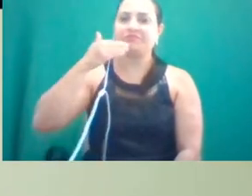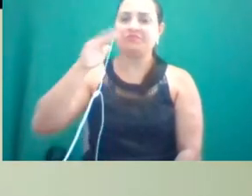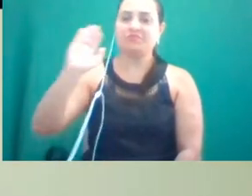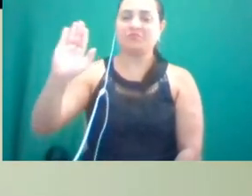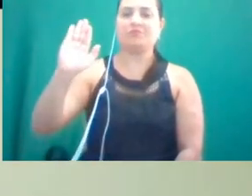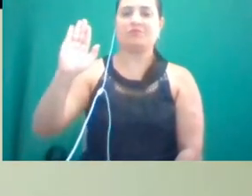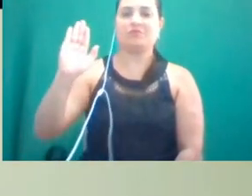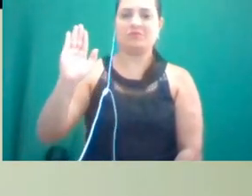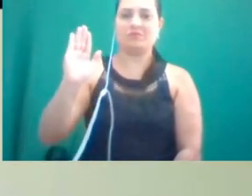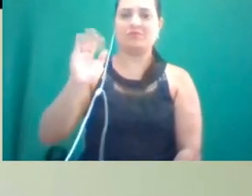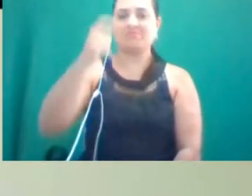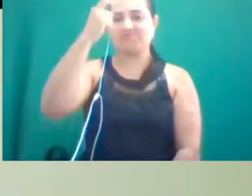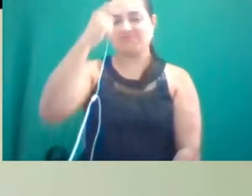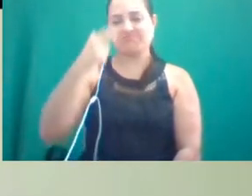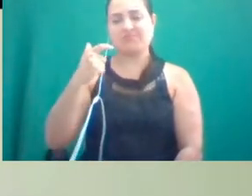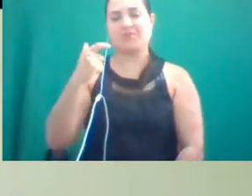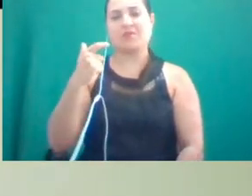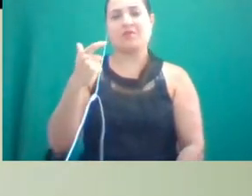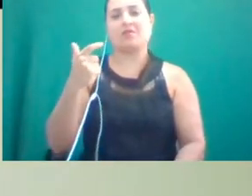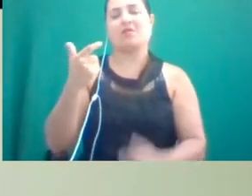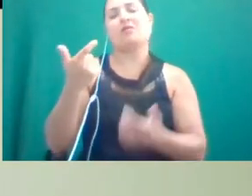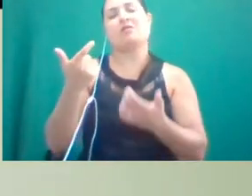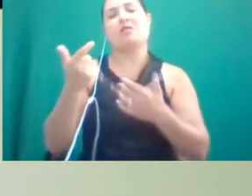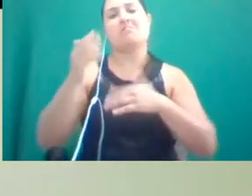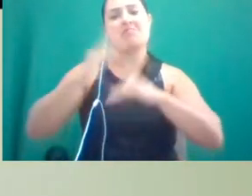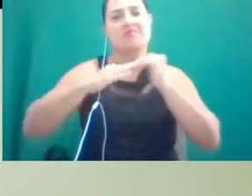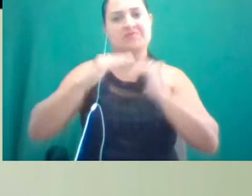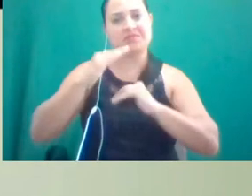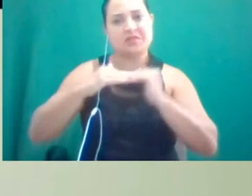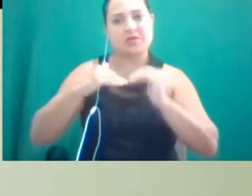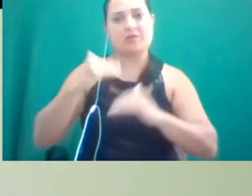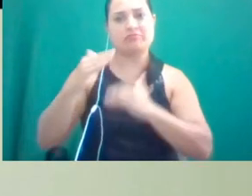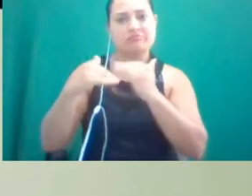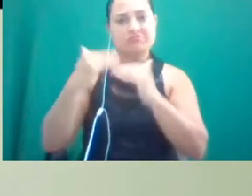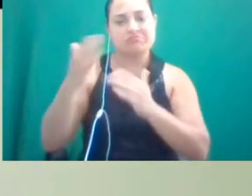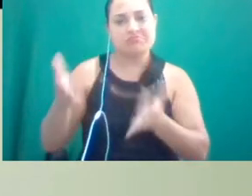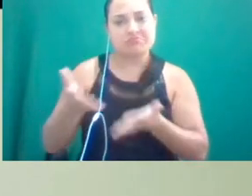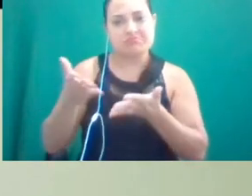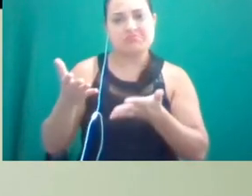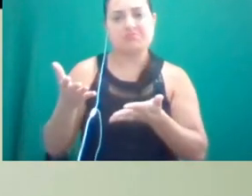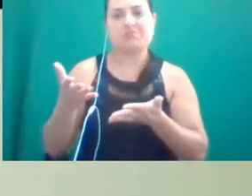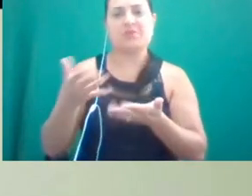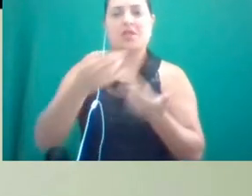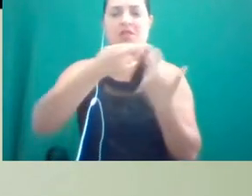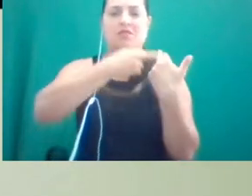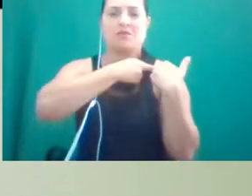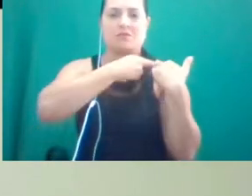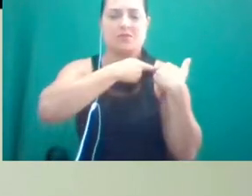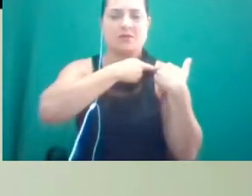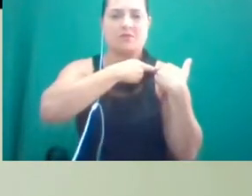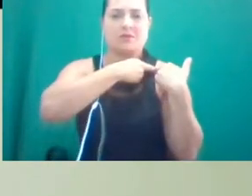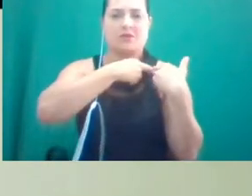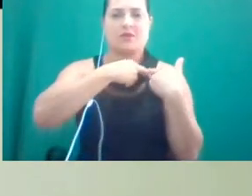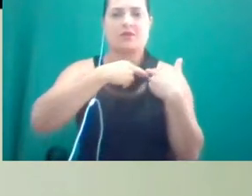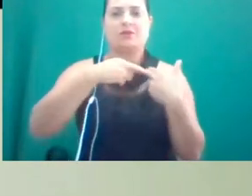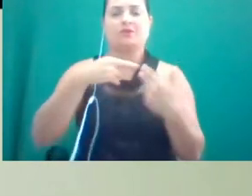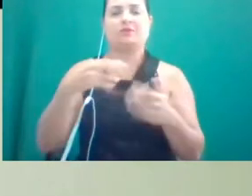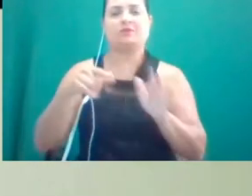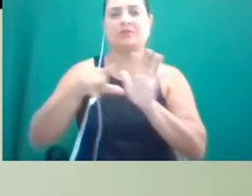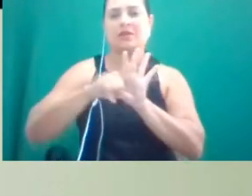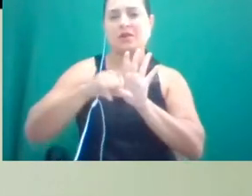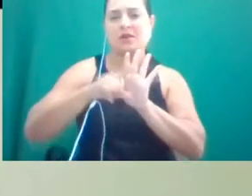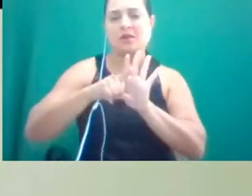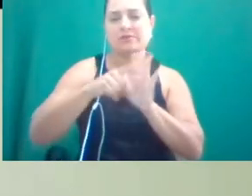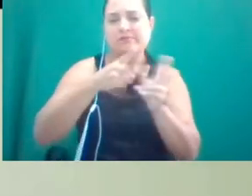a democratização do processo decisório, a prestação de contas à sociedade e